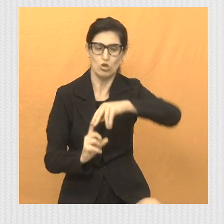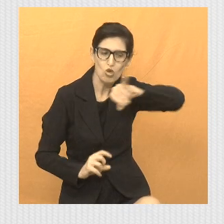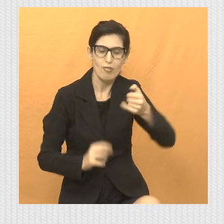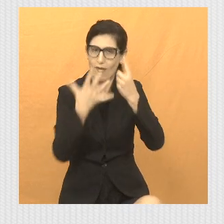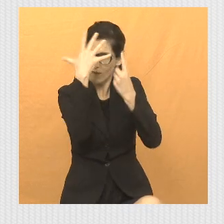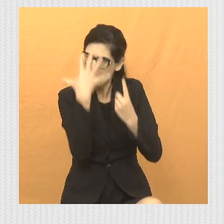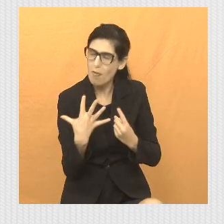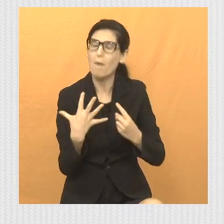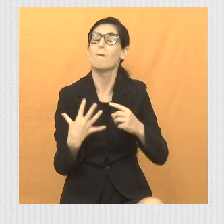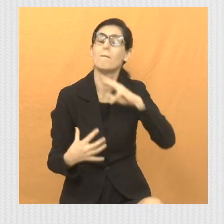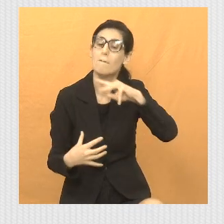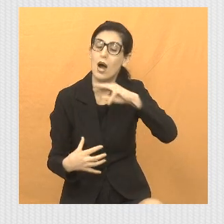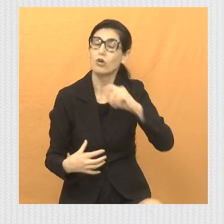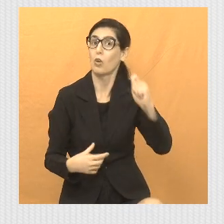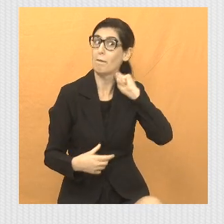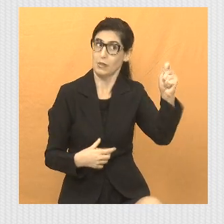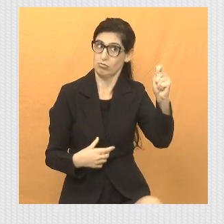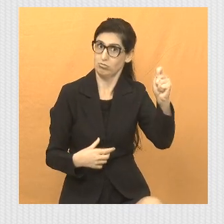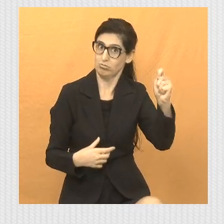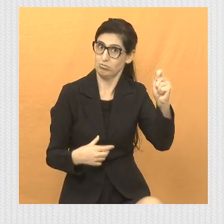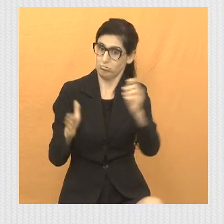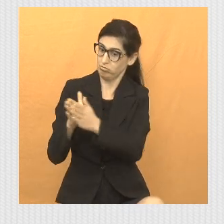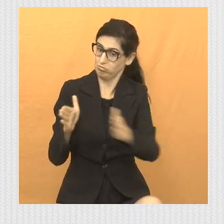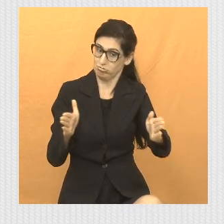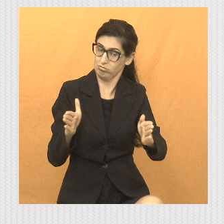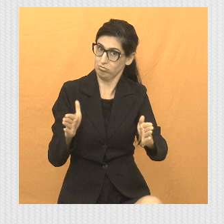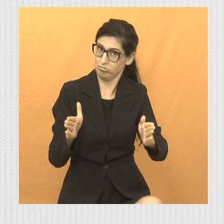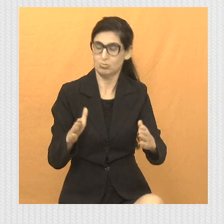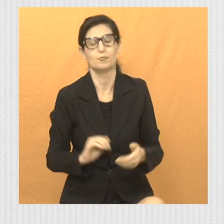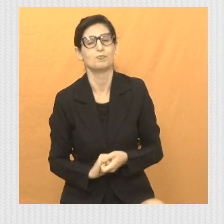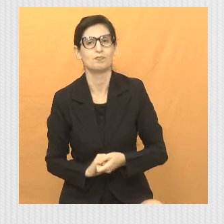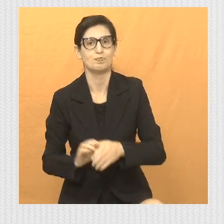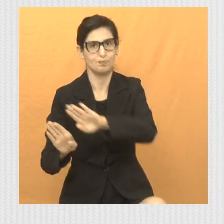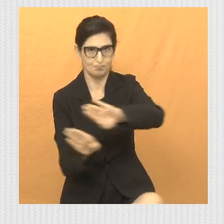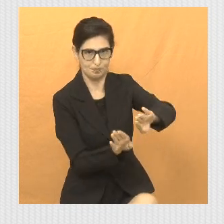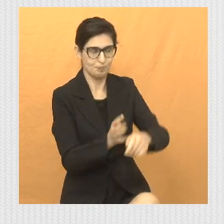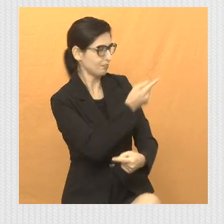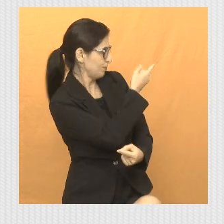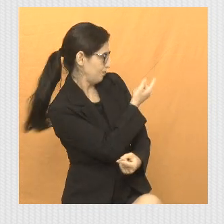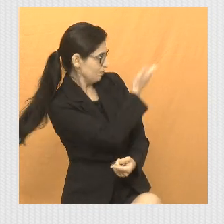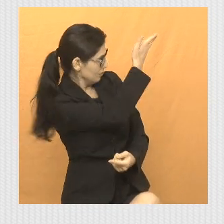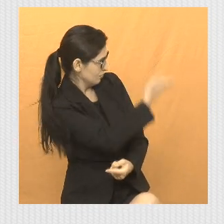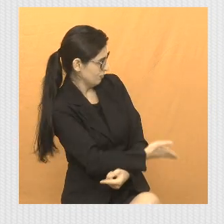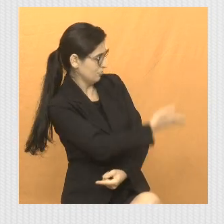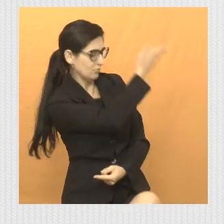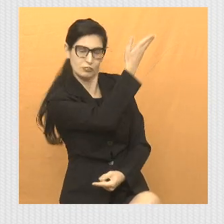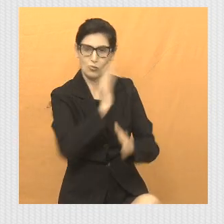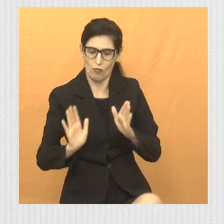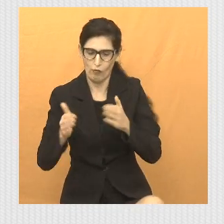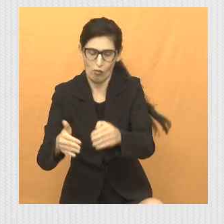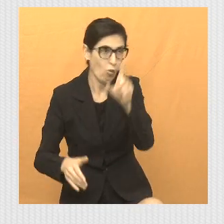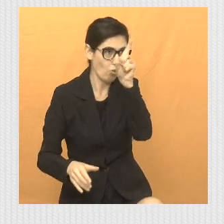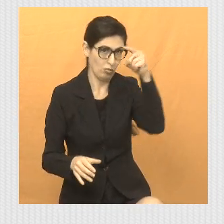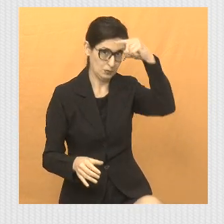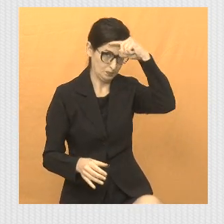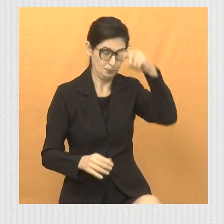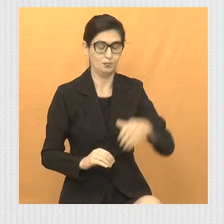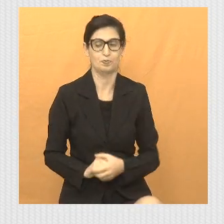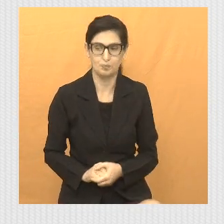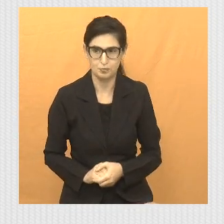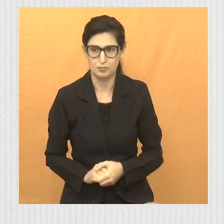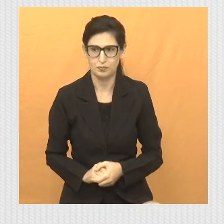Pode passar. O próximo quadro mostra especialidades médicas com demanda